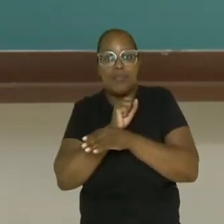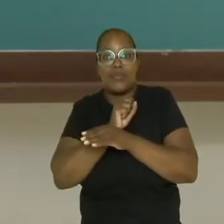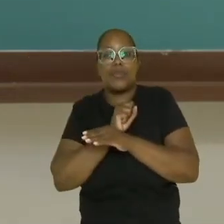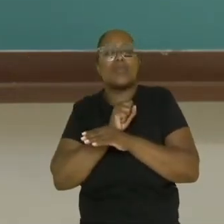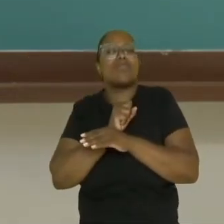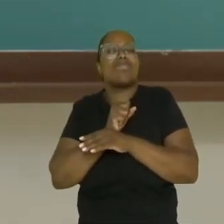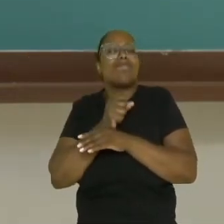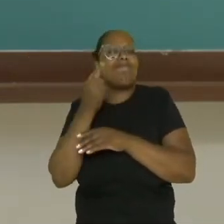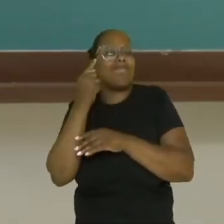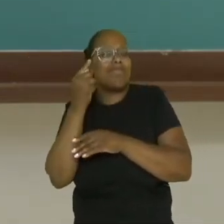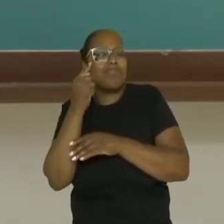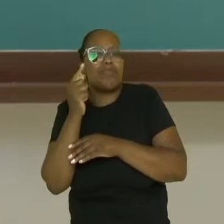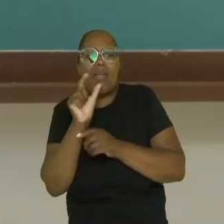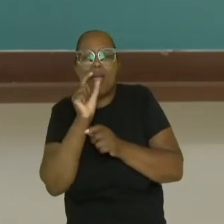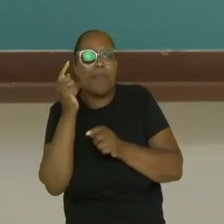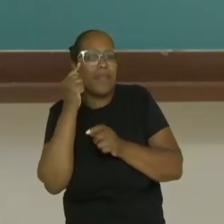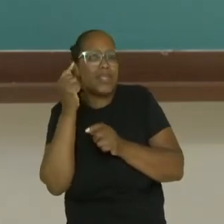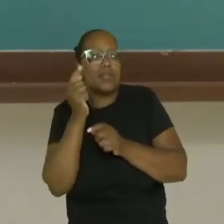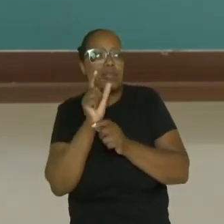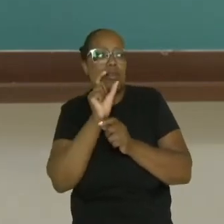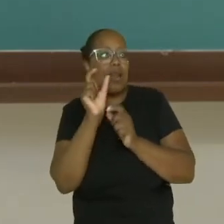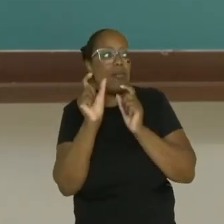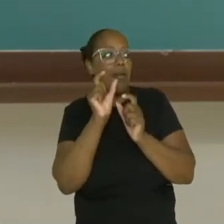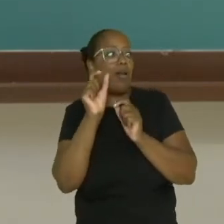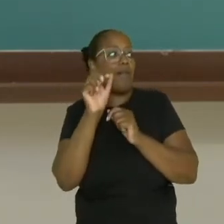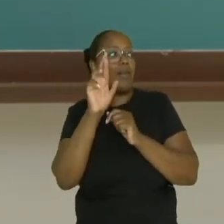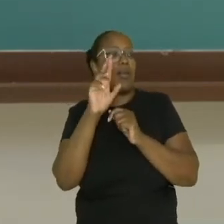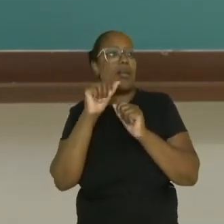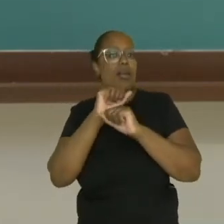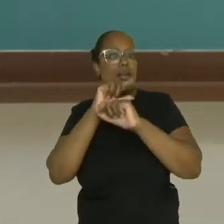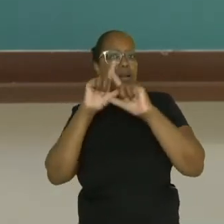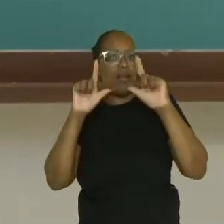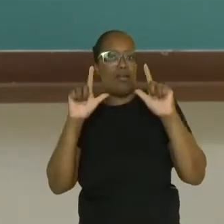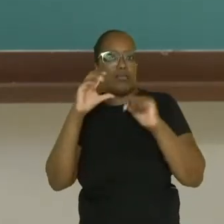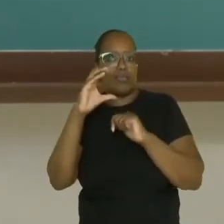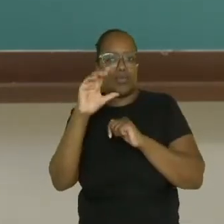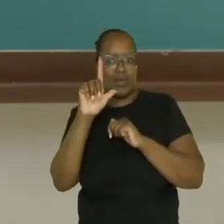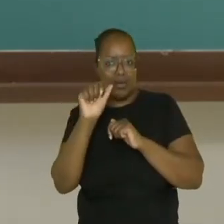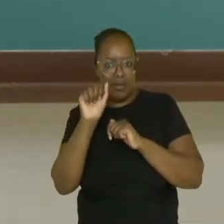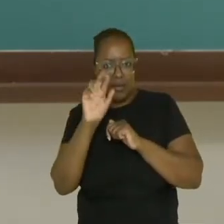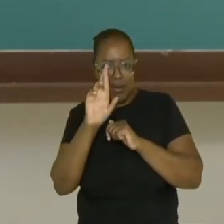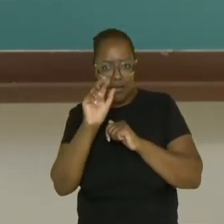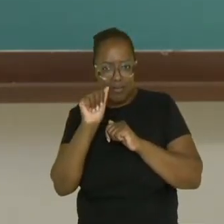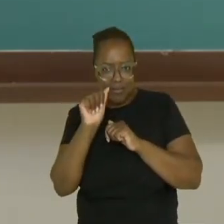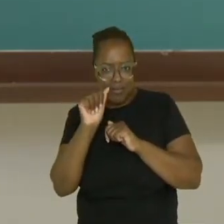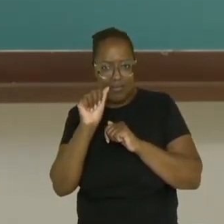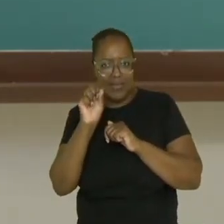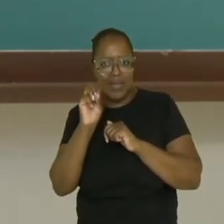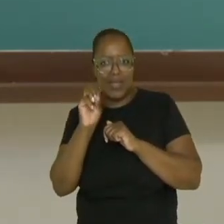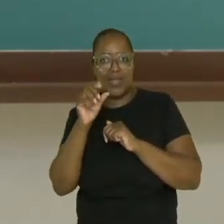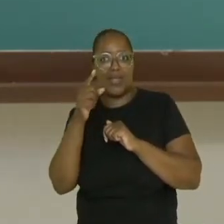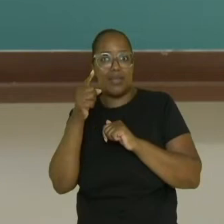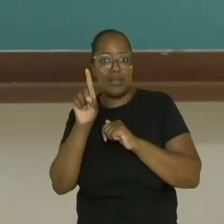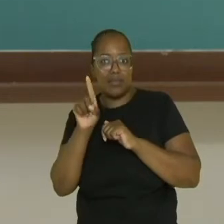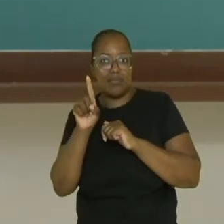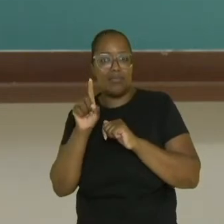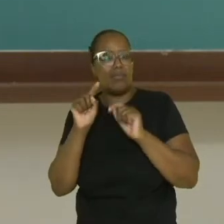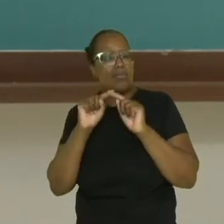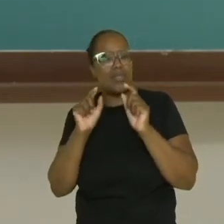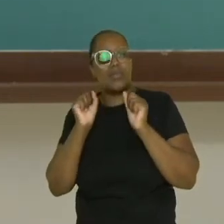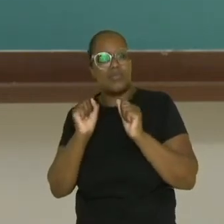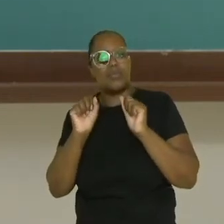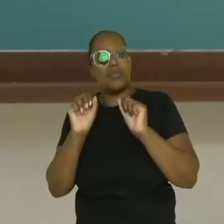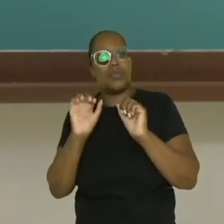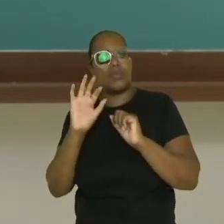me fugiu a ideia, nos dando um clarão, nos permitindo ver rapidamente tudo muito claro quando a tempestade acontece no